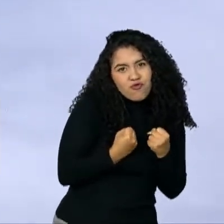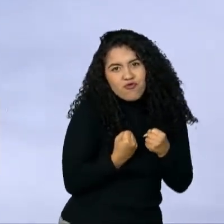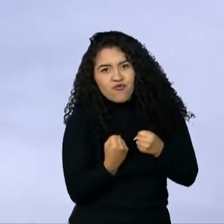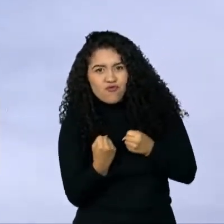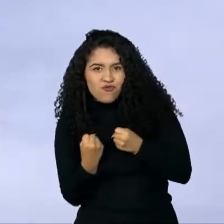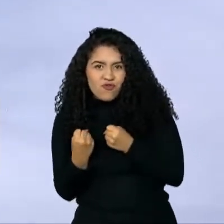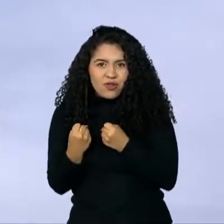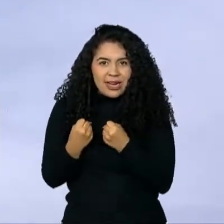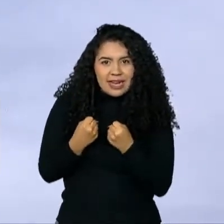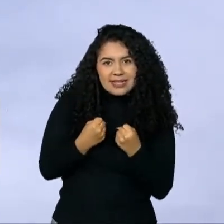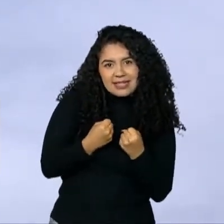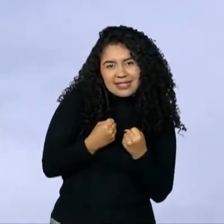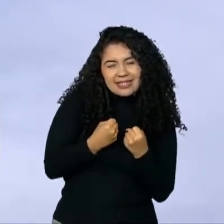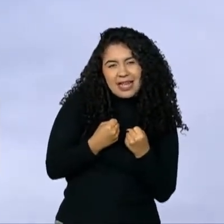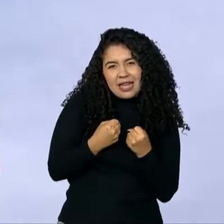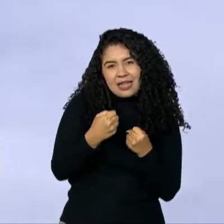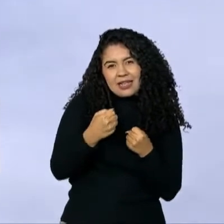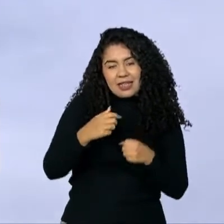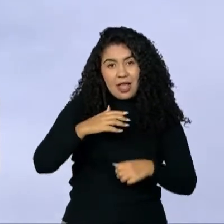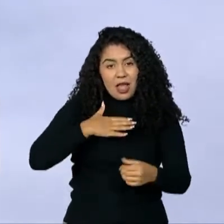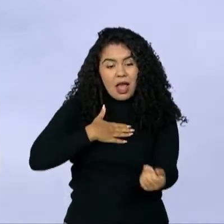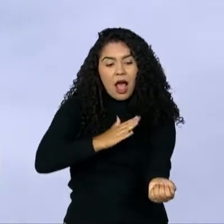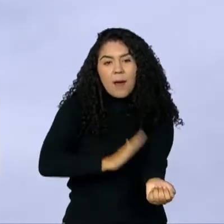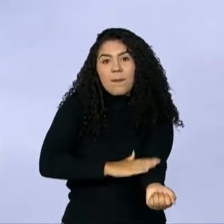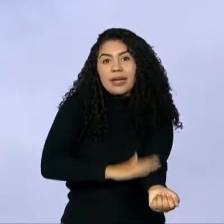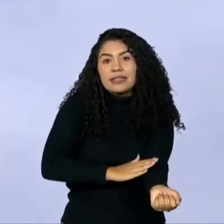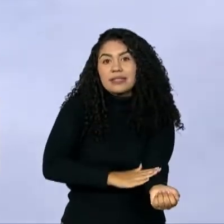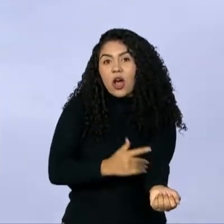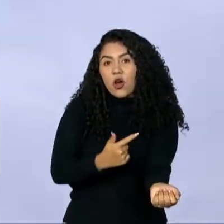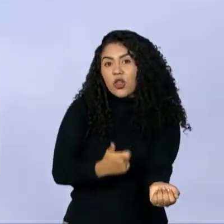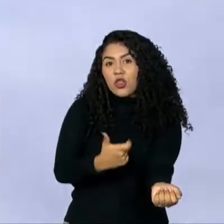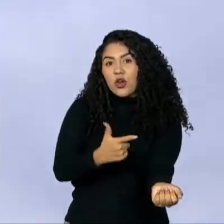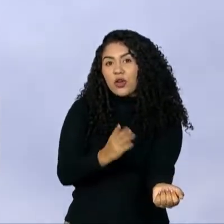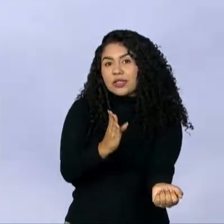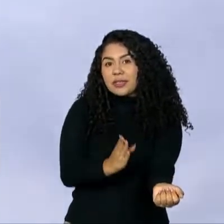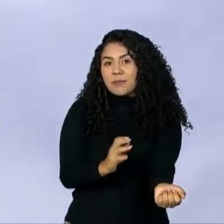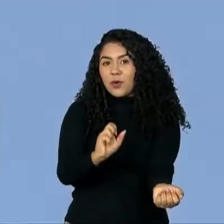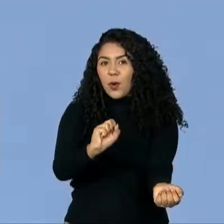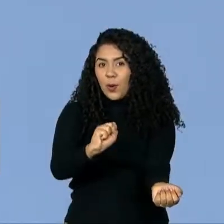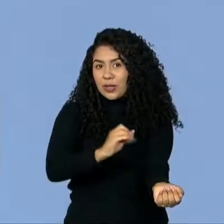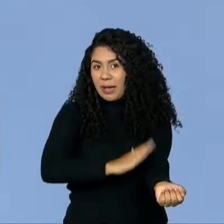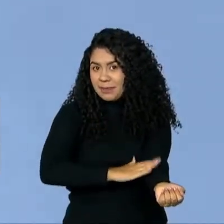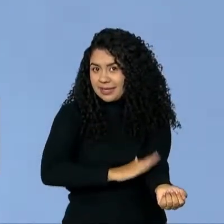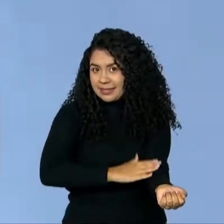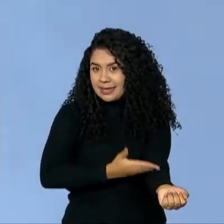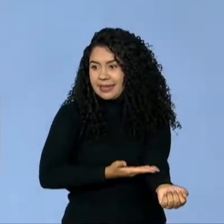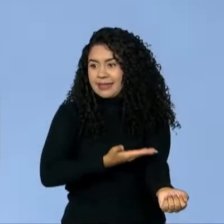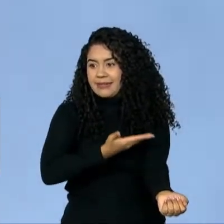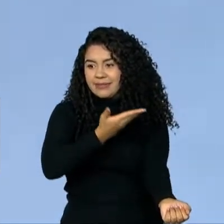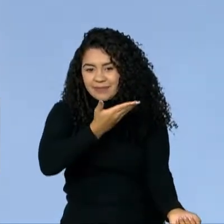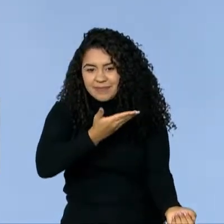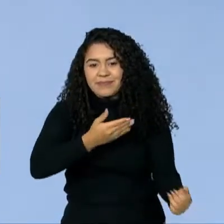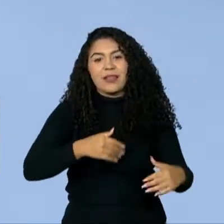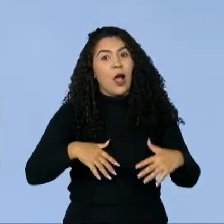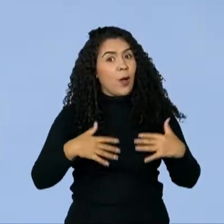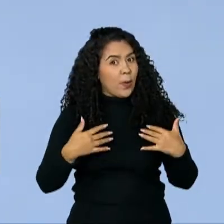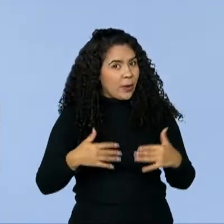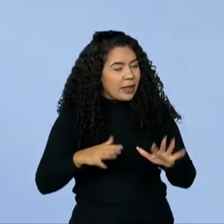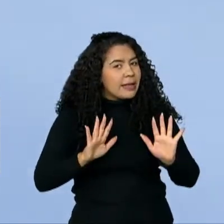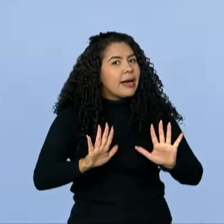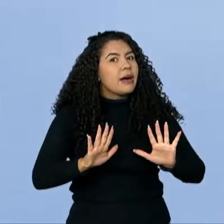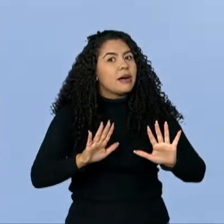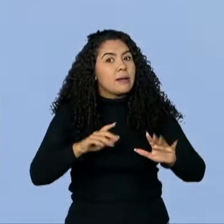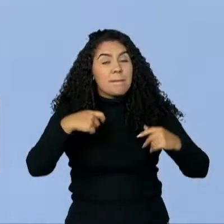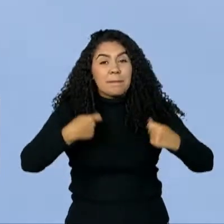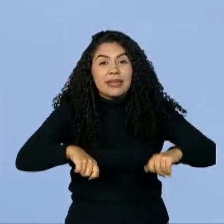8, entre aspas, né? Porque ele se preparou absurdamente para estar ali. Como eu falei, ele tem que ter mais